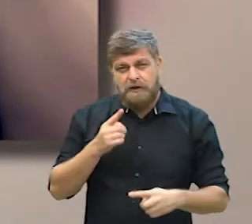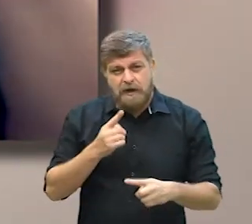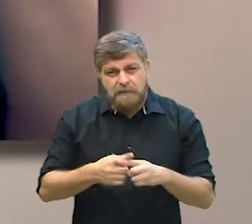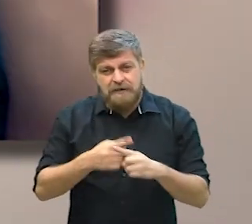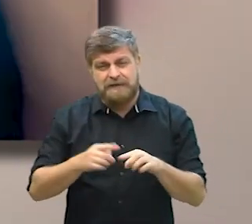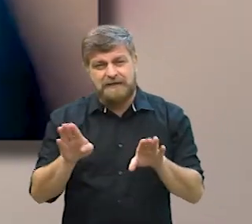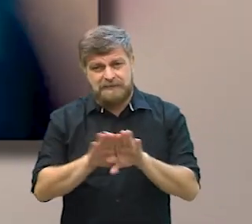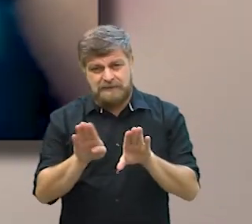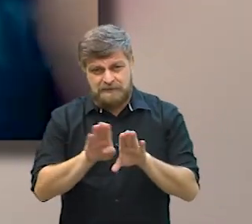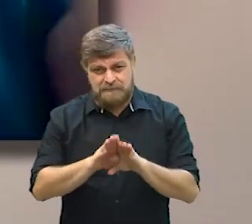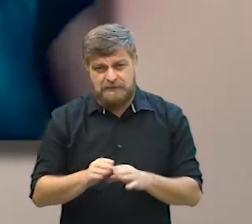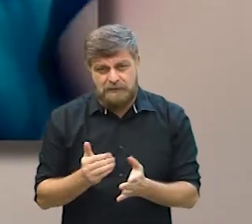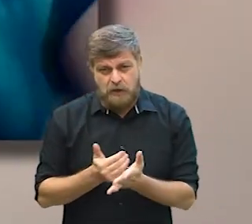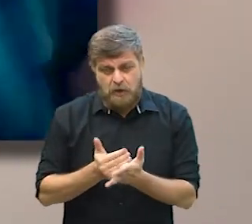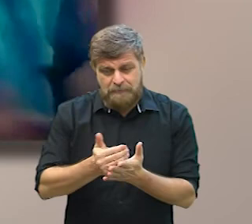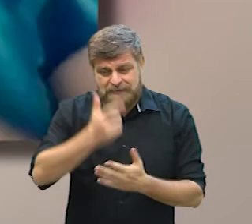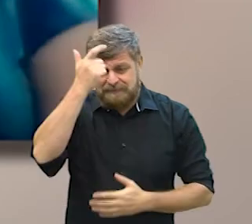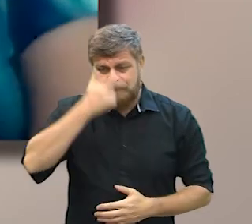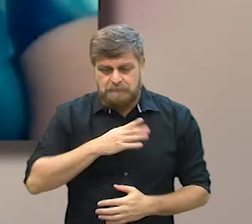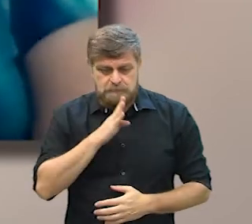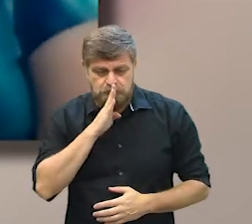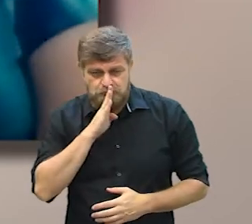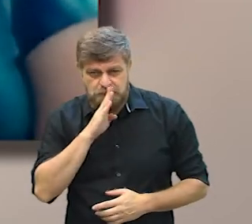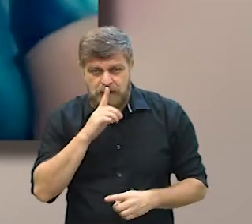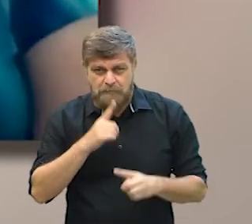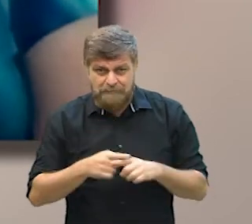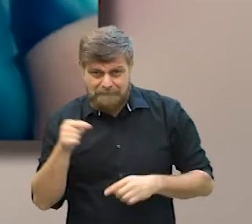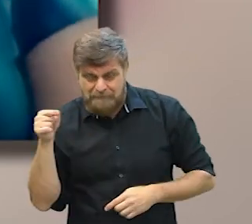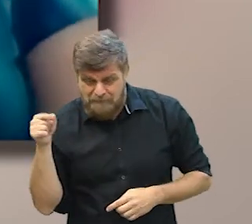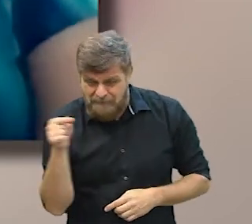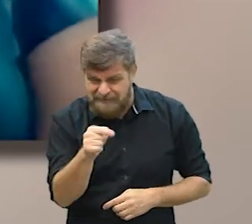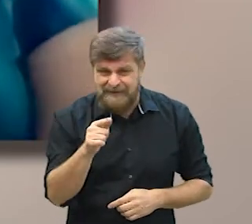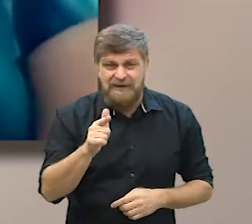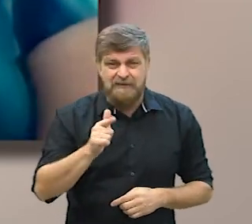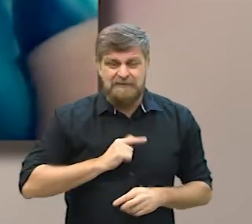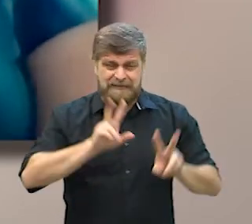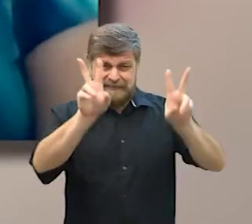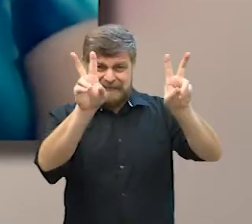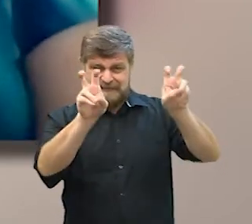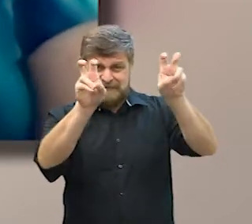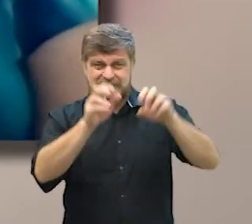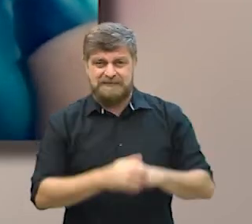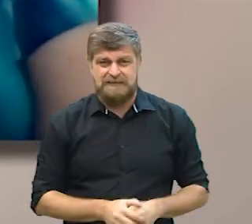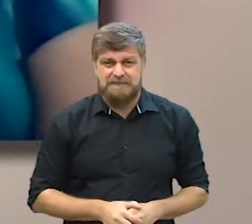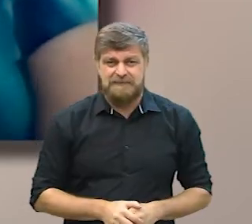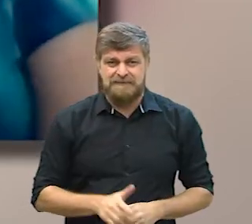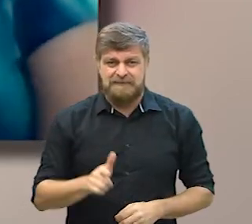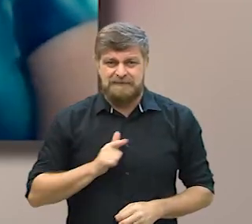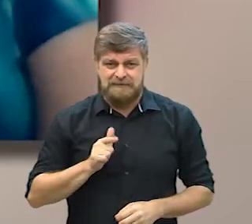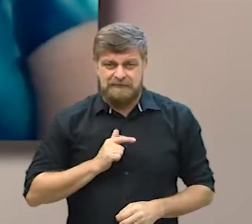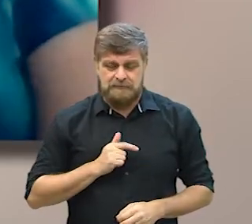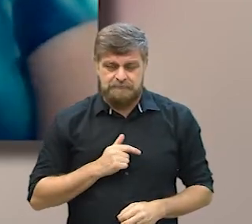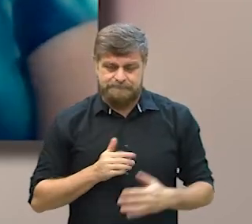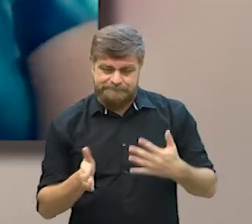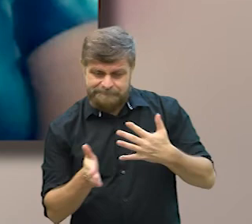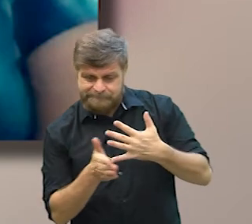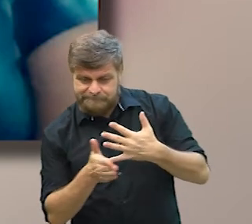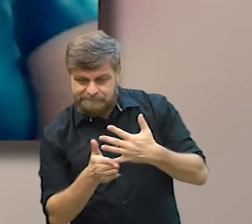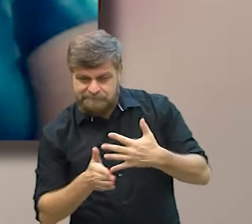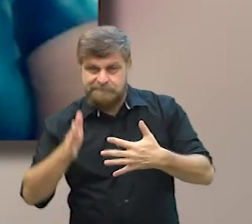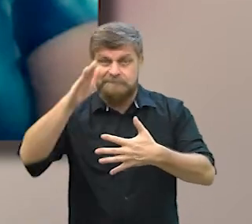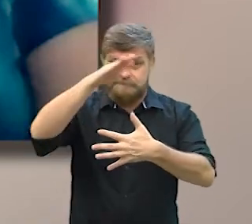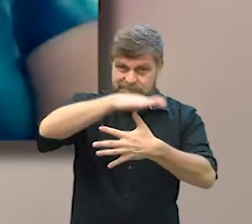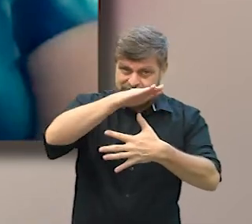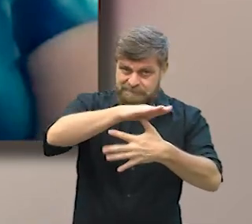comentou agora, porque também, sim, acho que no início eu não falei, porque você tem essa questão mesmo, né, de um quadro